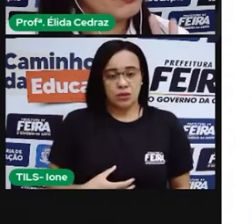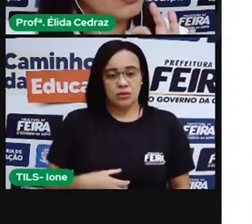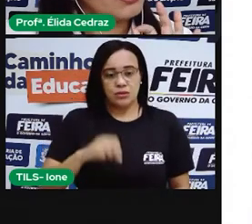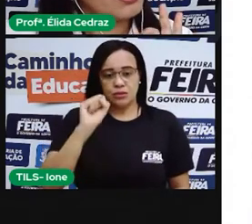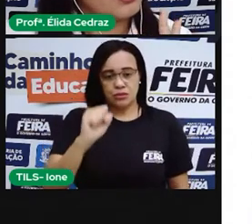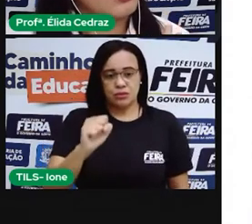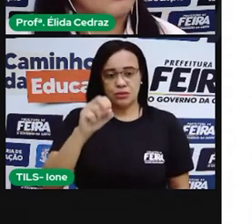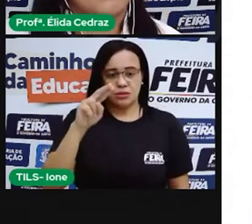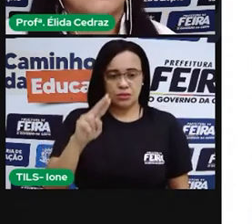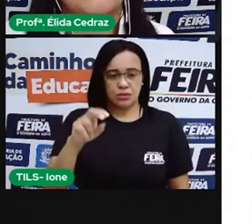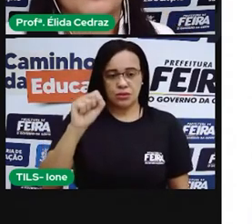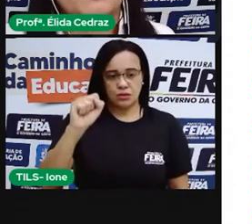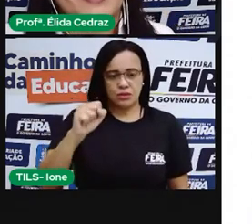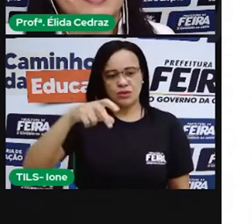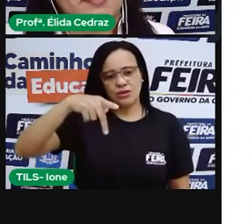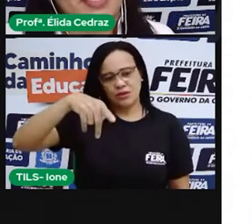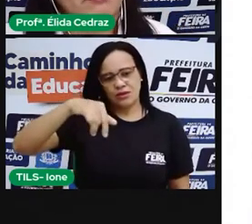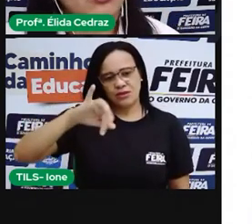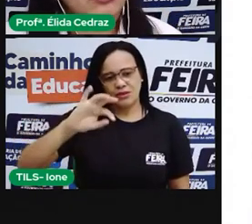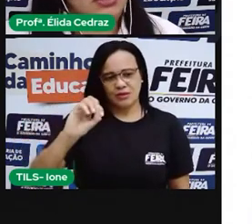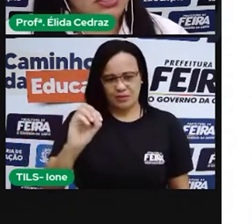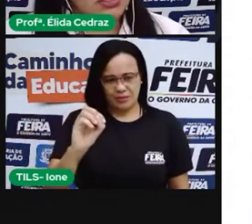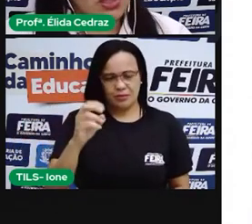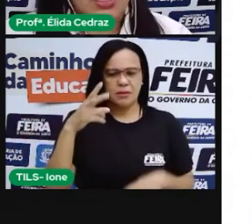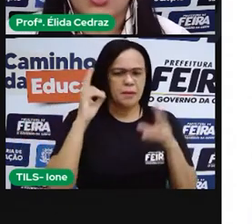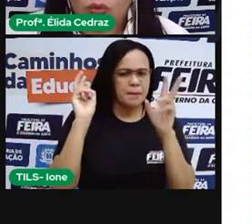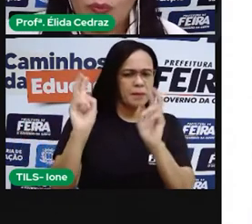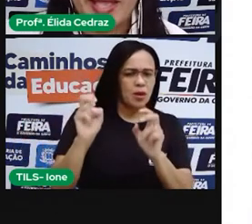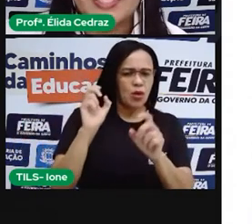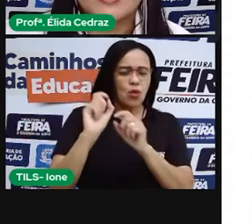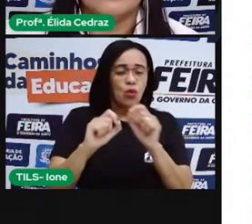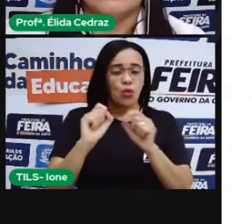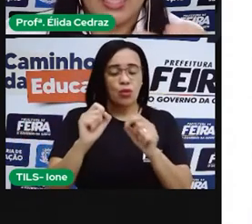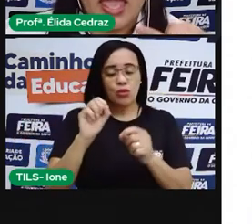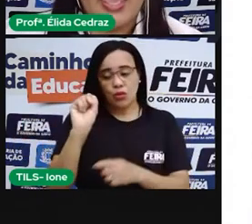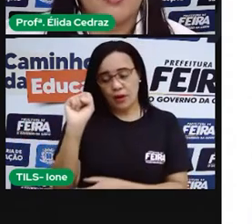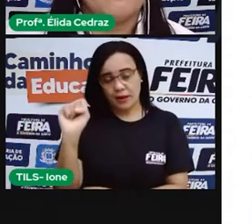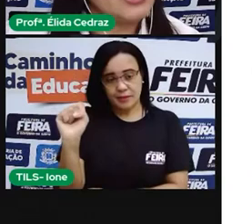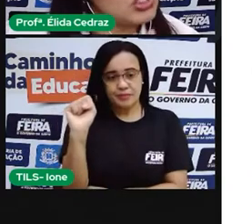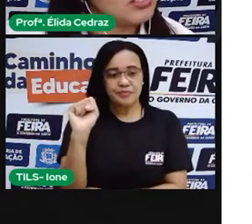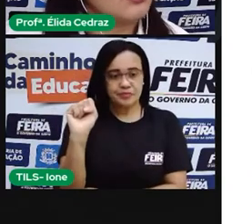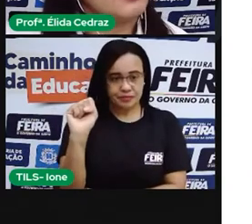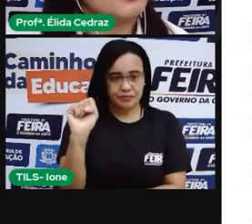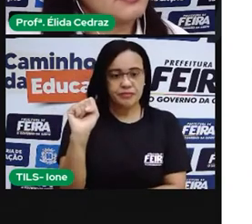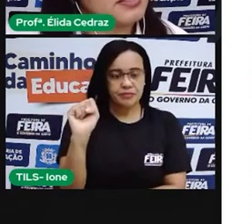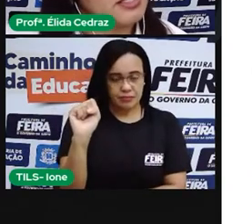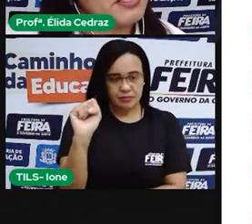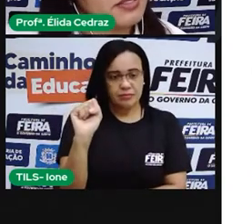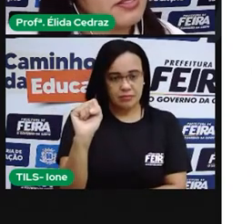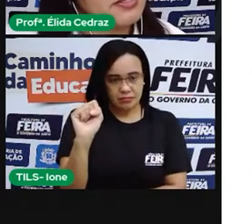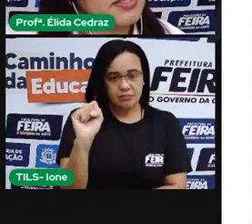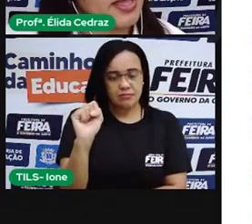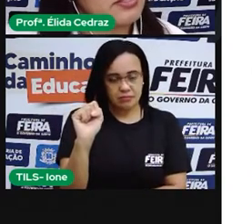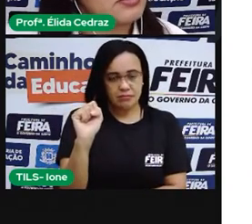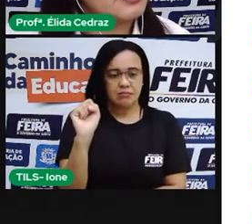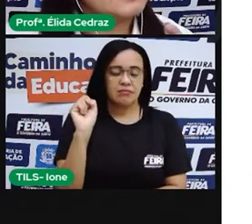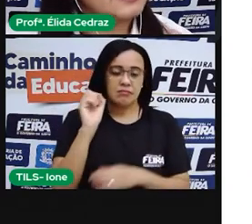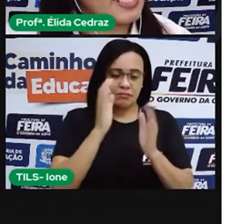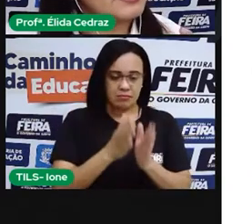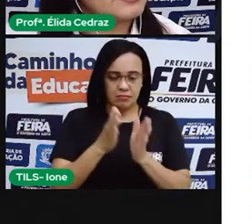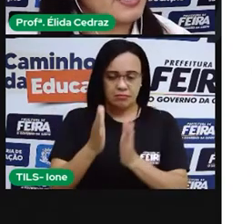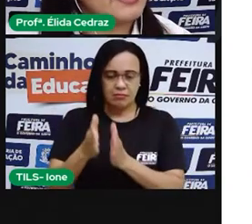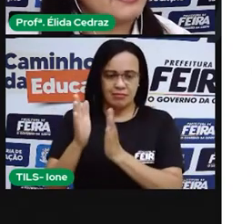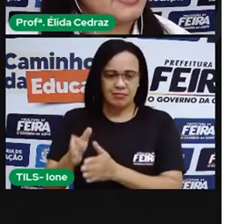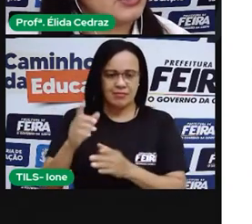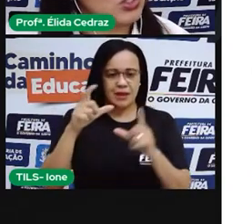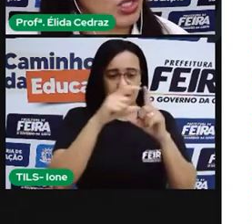suspiro. Nós percebemos o S realmente nas sílabas iniciais.